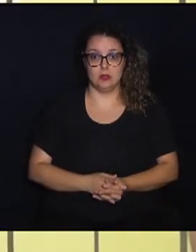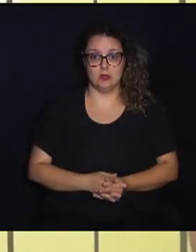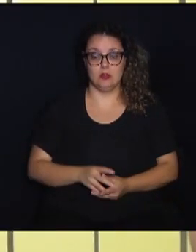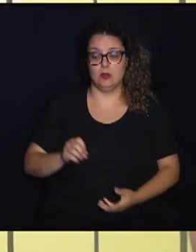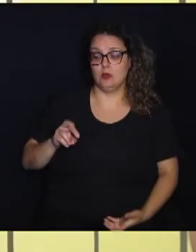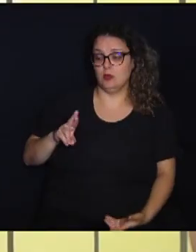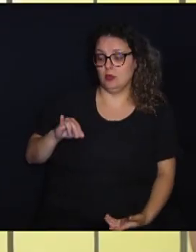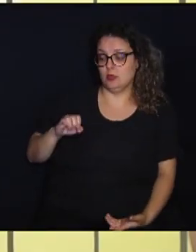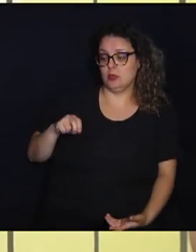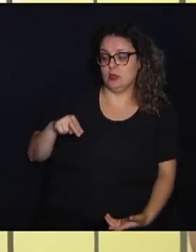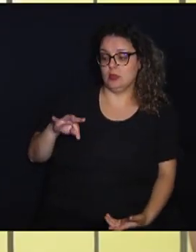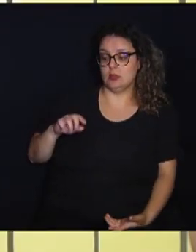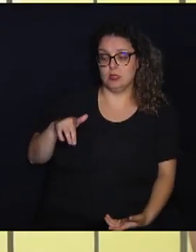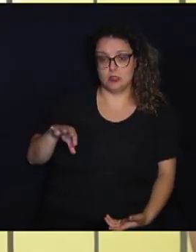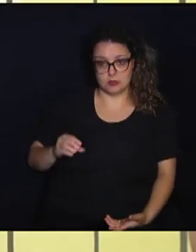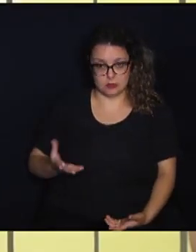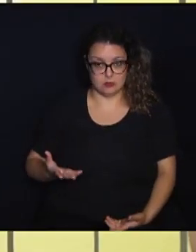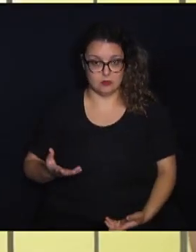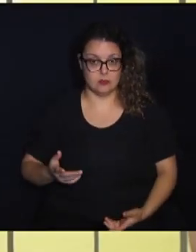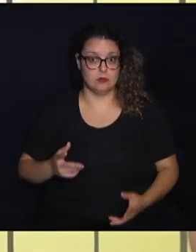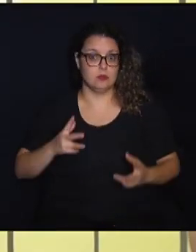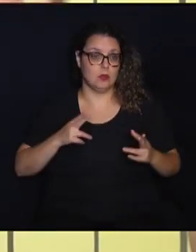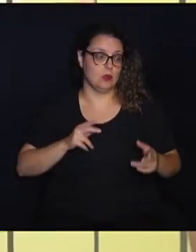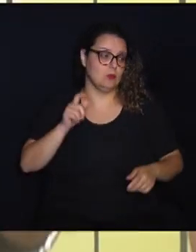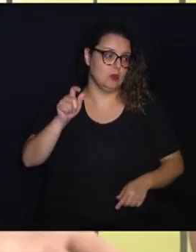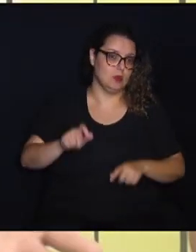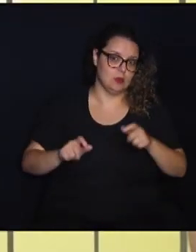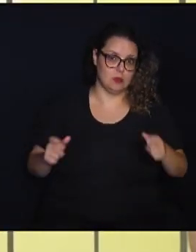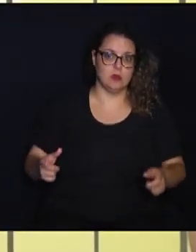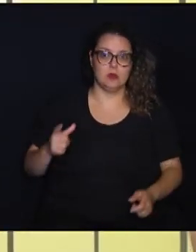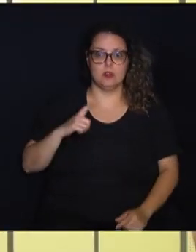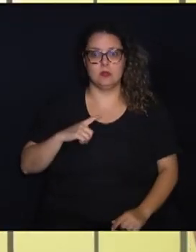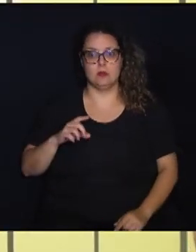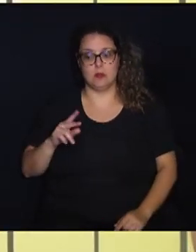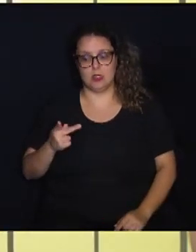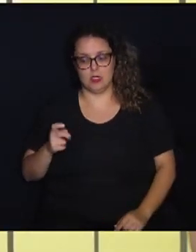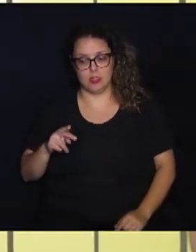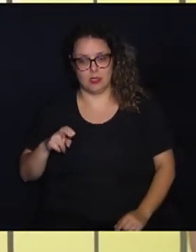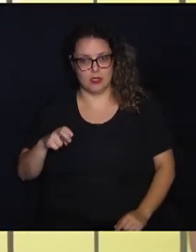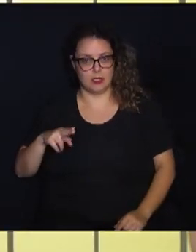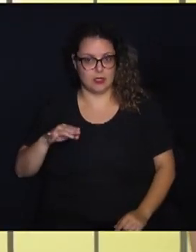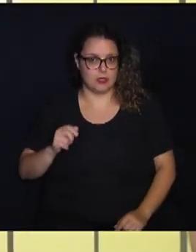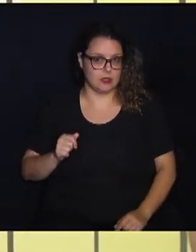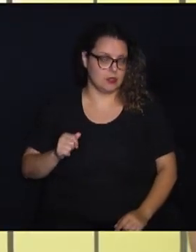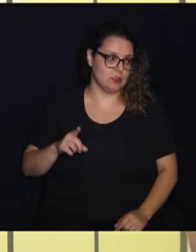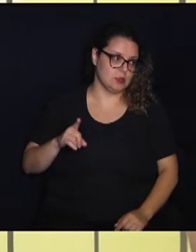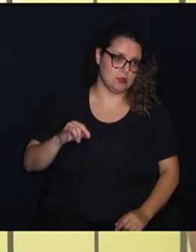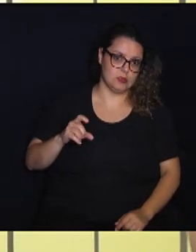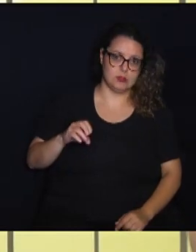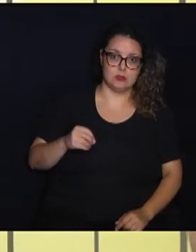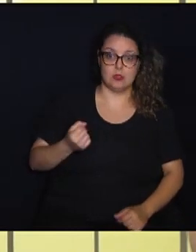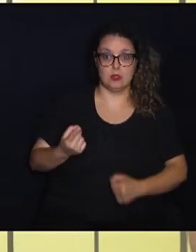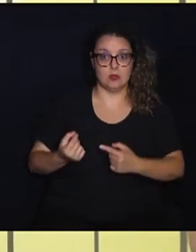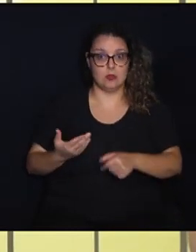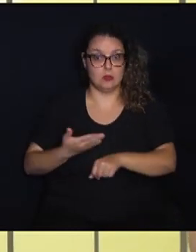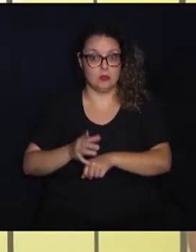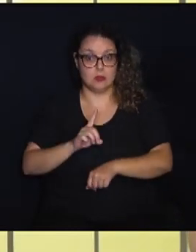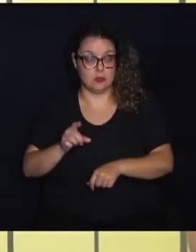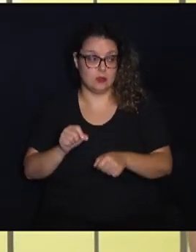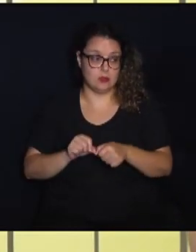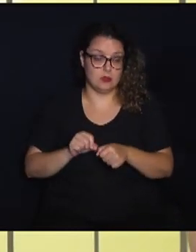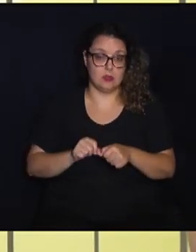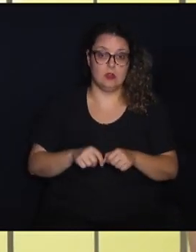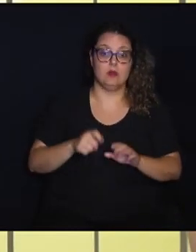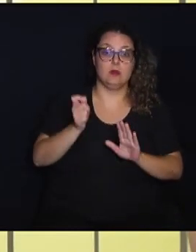orientações, né, de acordo com a pessoa. Se a pessoa tem uma hernia de disco, determinado exercício ela não vai fazer. Ela vai